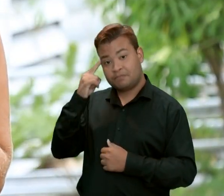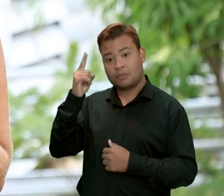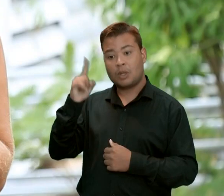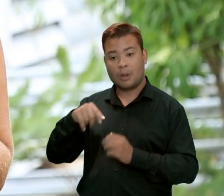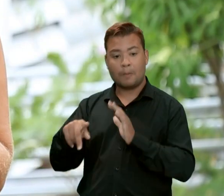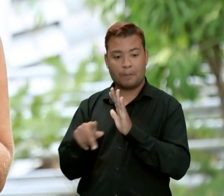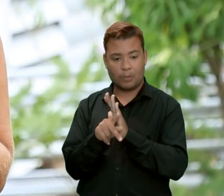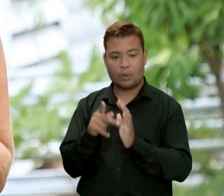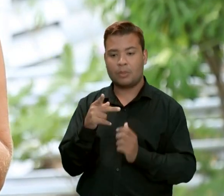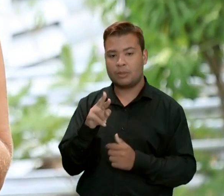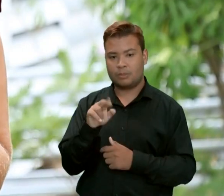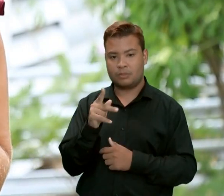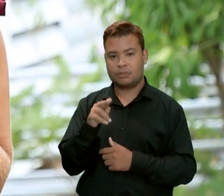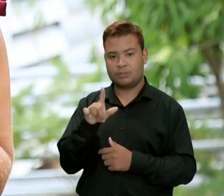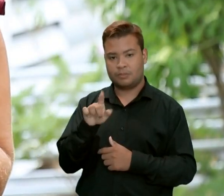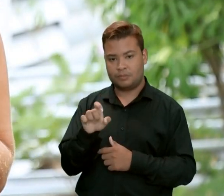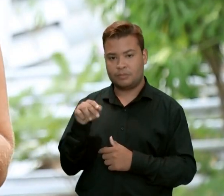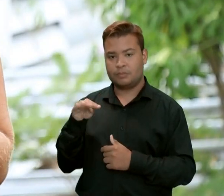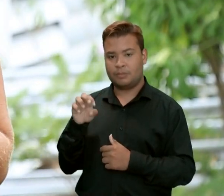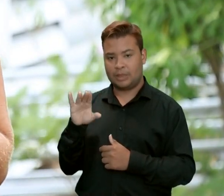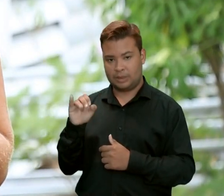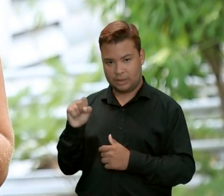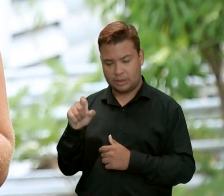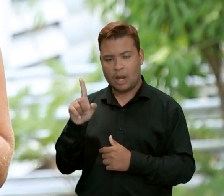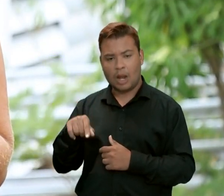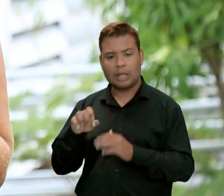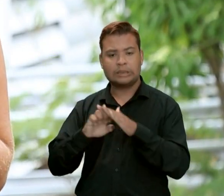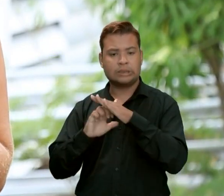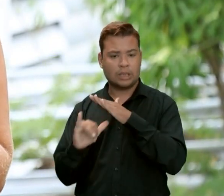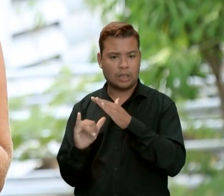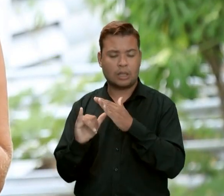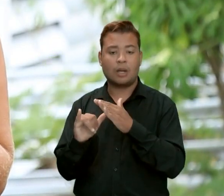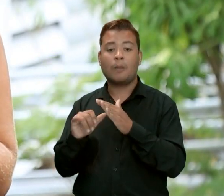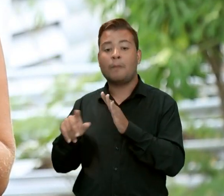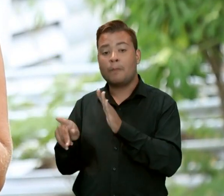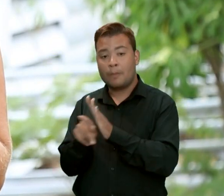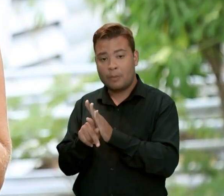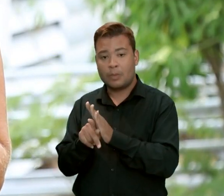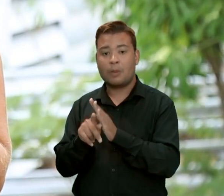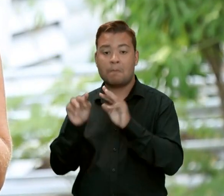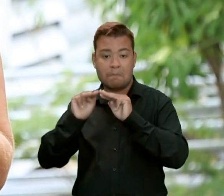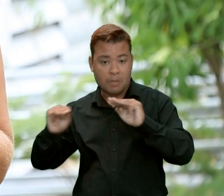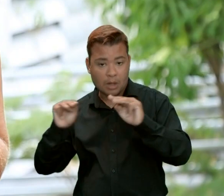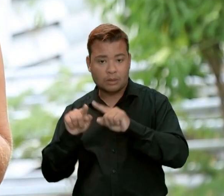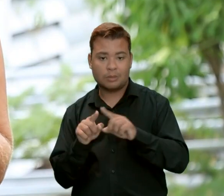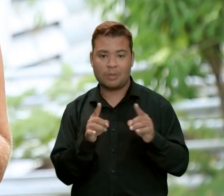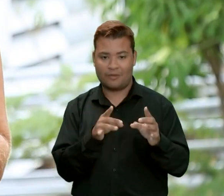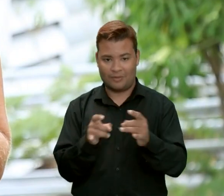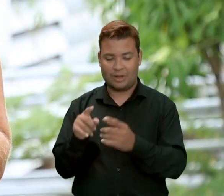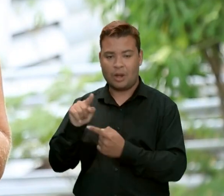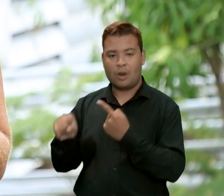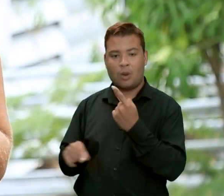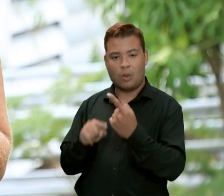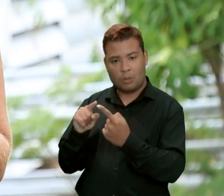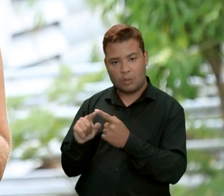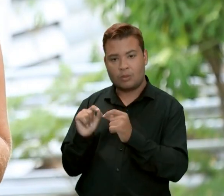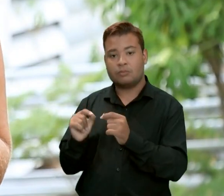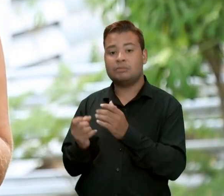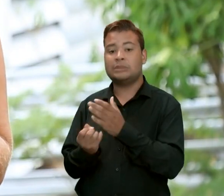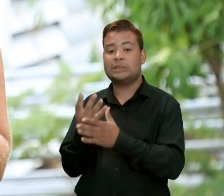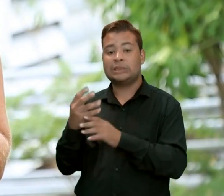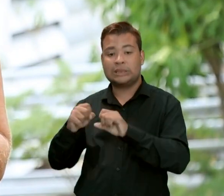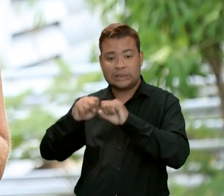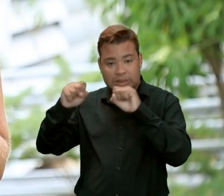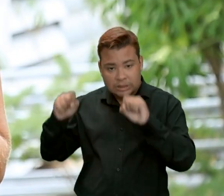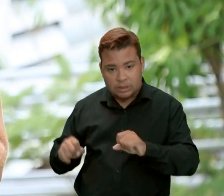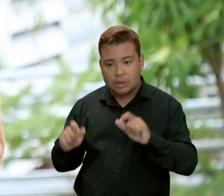Metrics, que é uma startup de marketing e vendas. O objetivo era desenvolver um sistema que pudesse medir